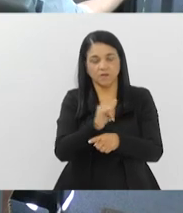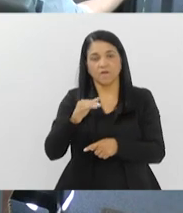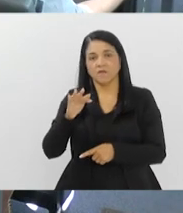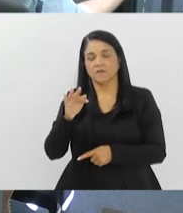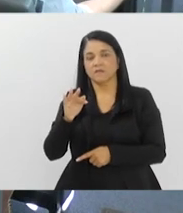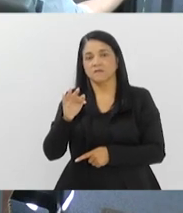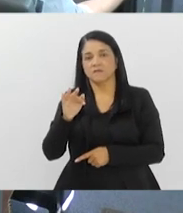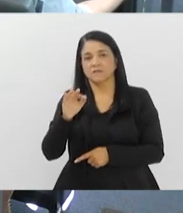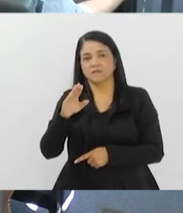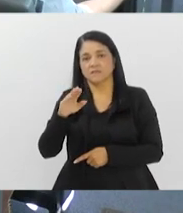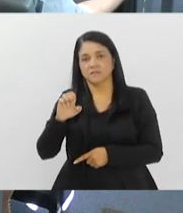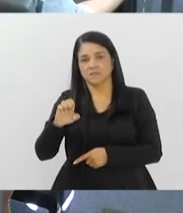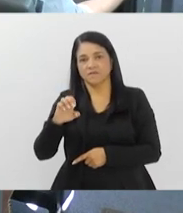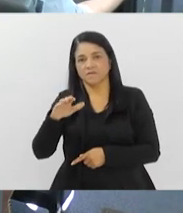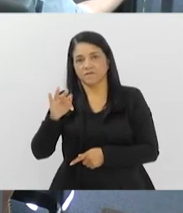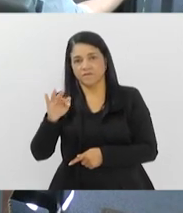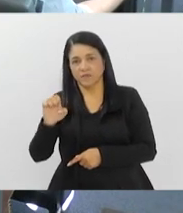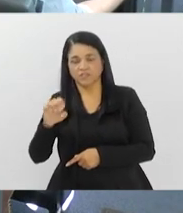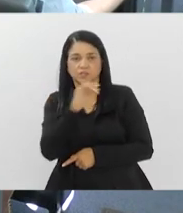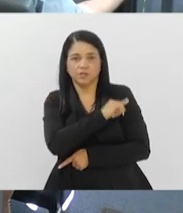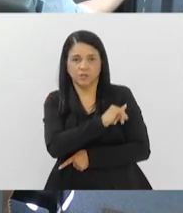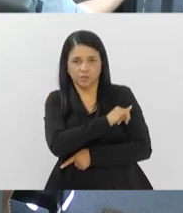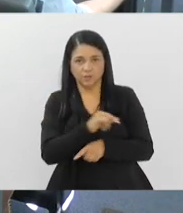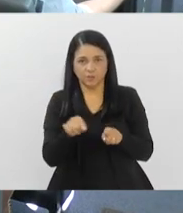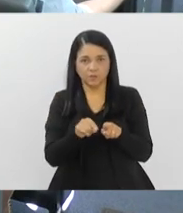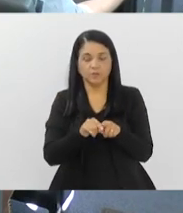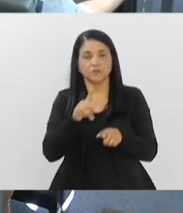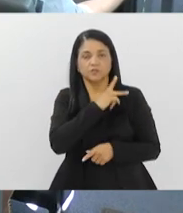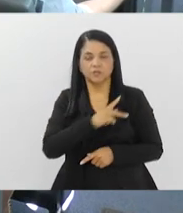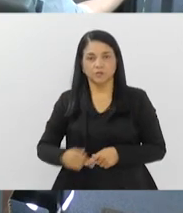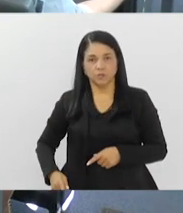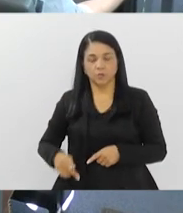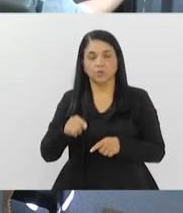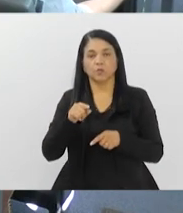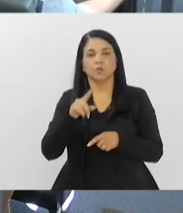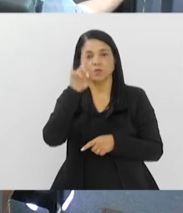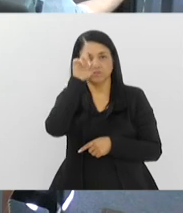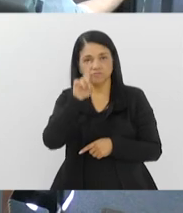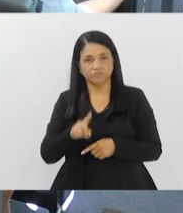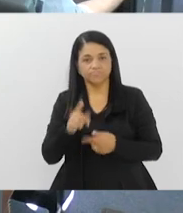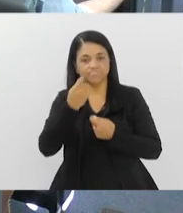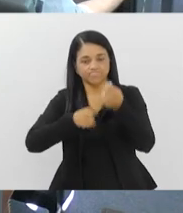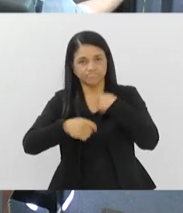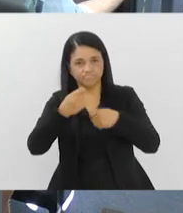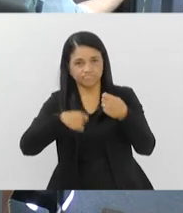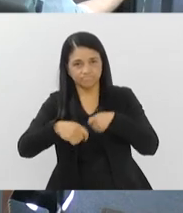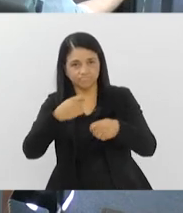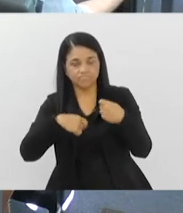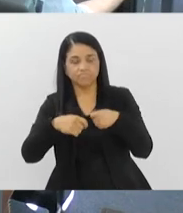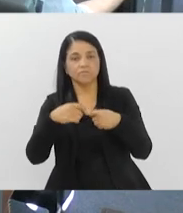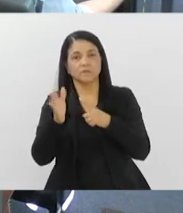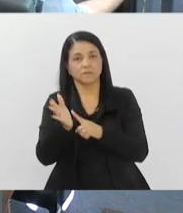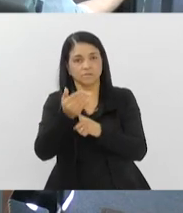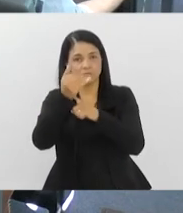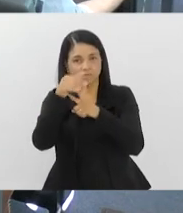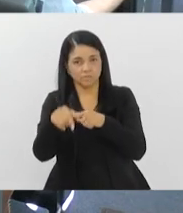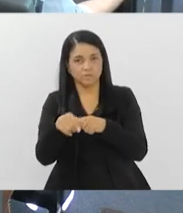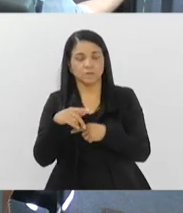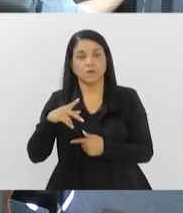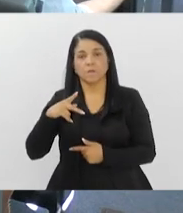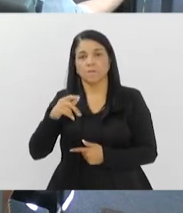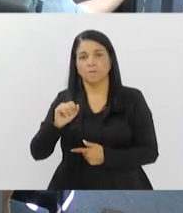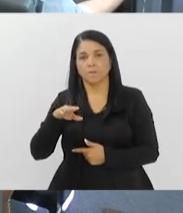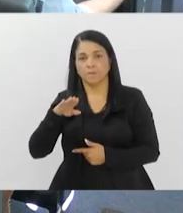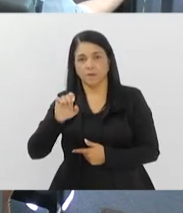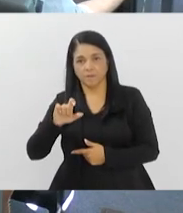Rio, Joelson Lima Silva, diretor comercial Tamandaré Technology, Pâmela